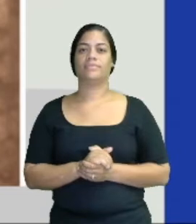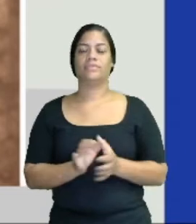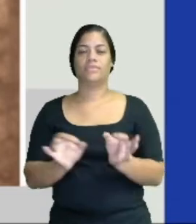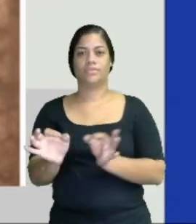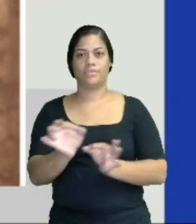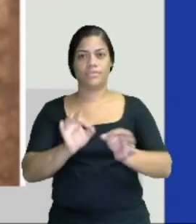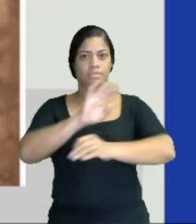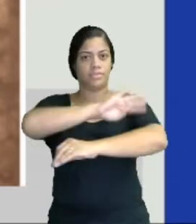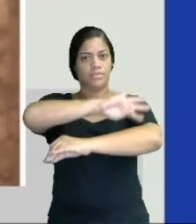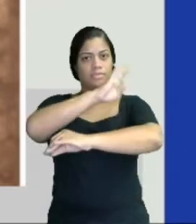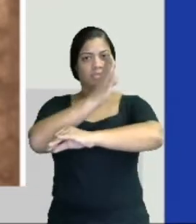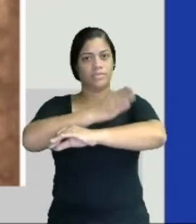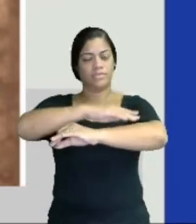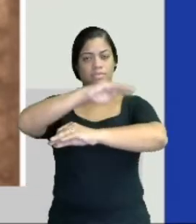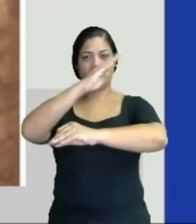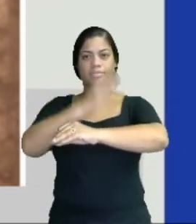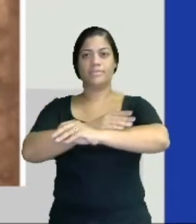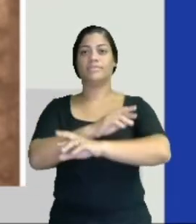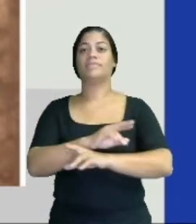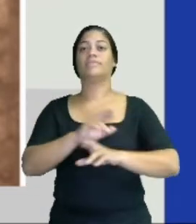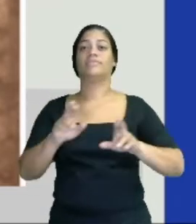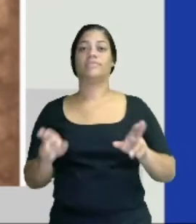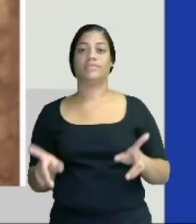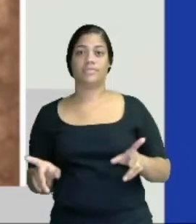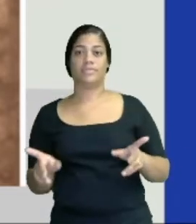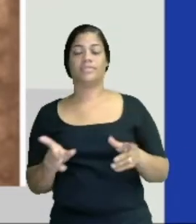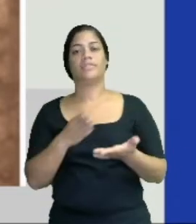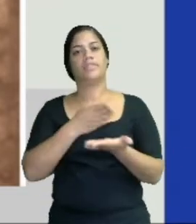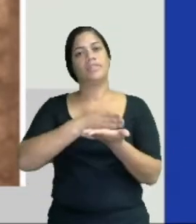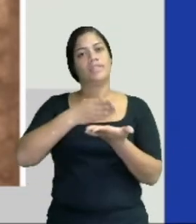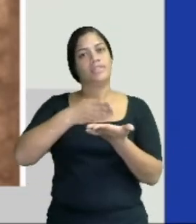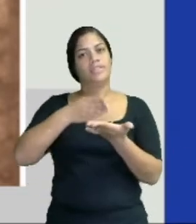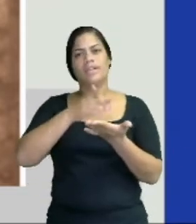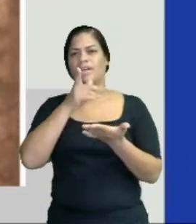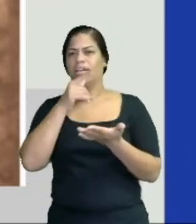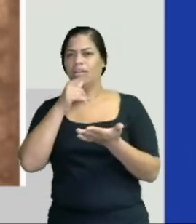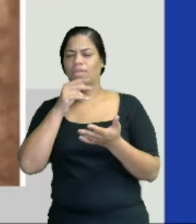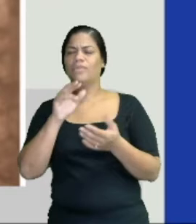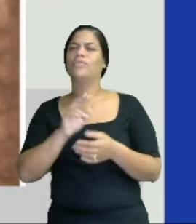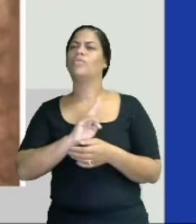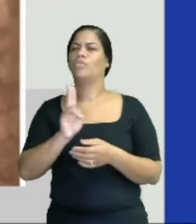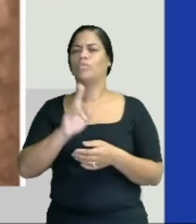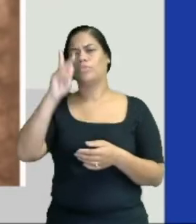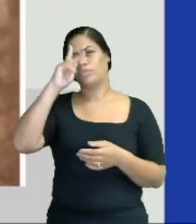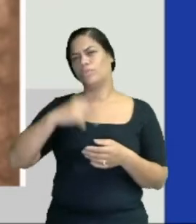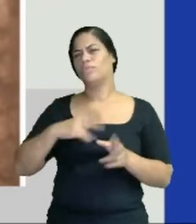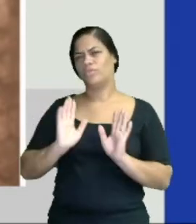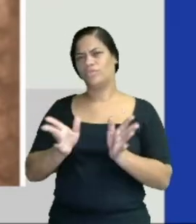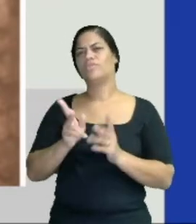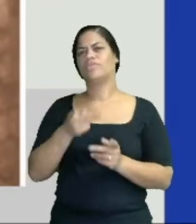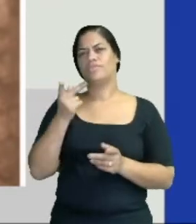formas de relevo que a gente vai ter diferente. Esses divisores de água, como o próprio nome diz,